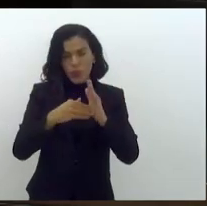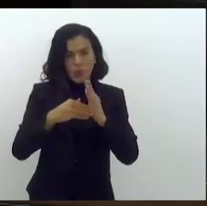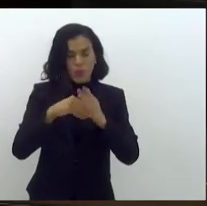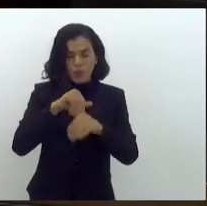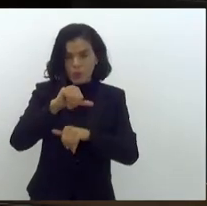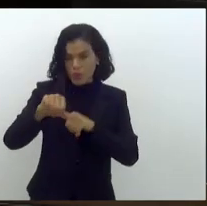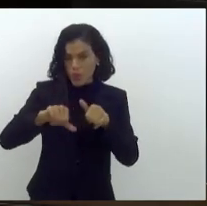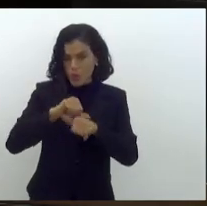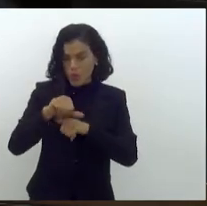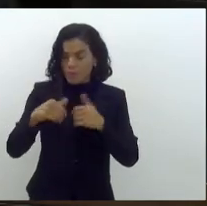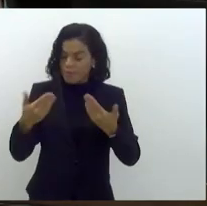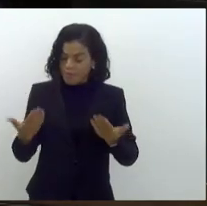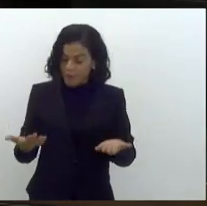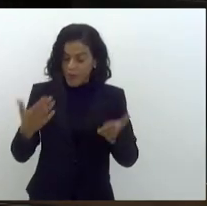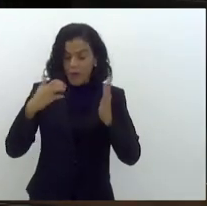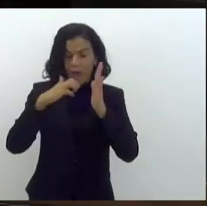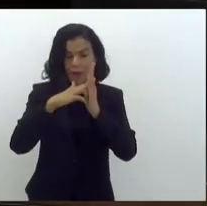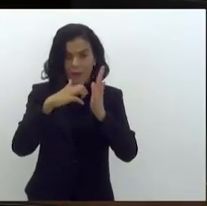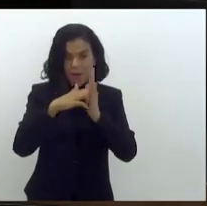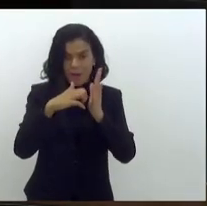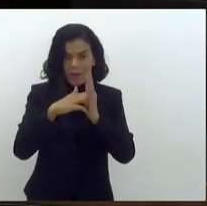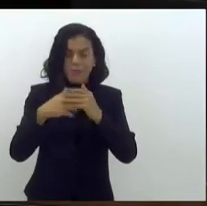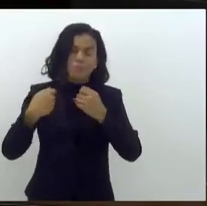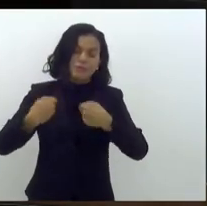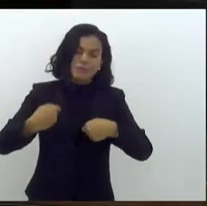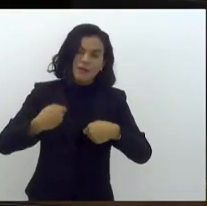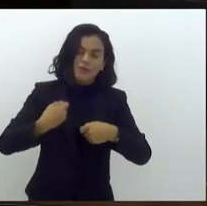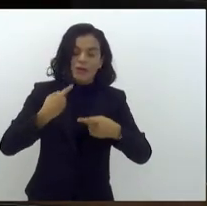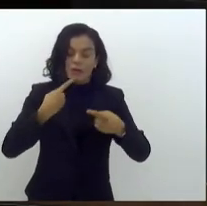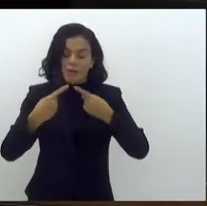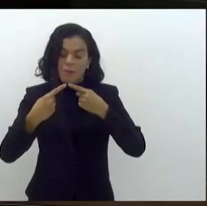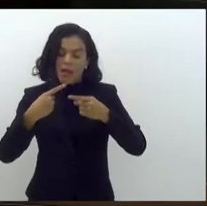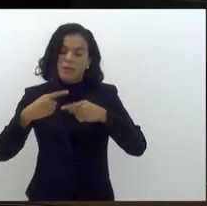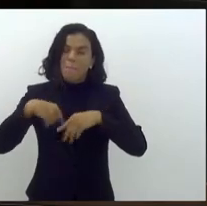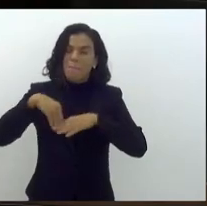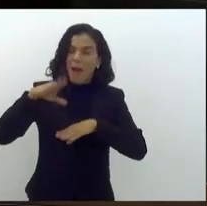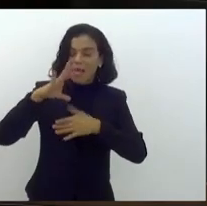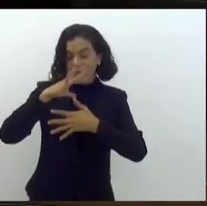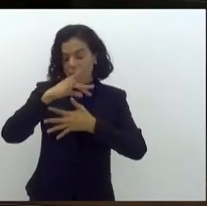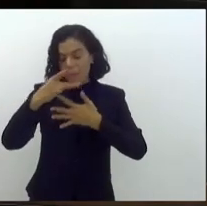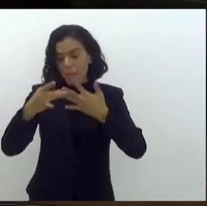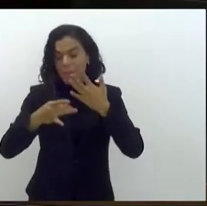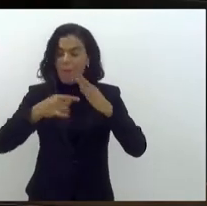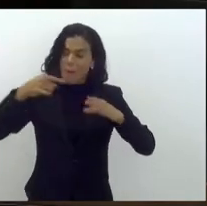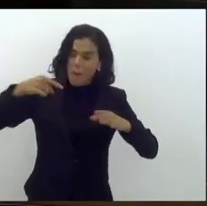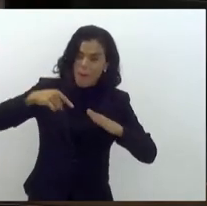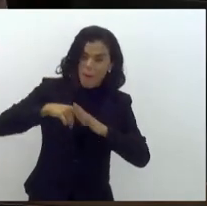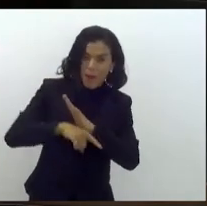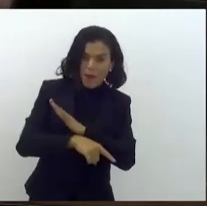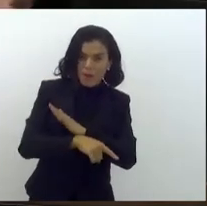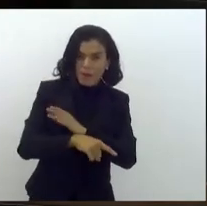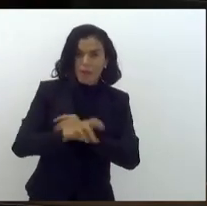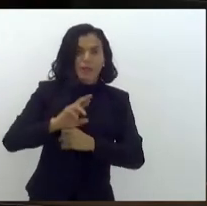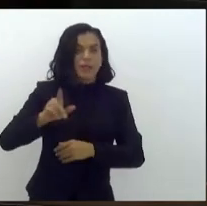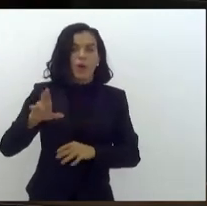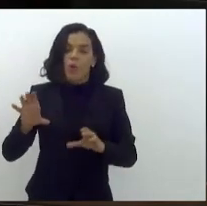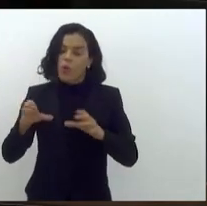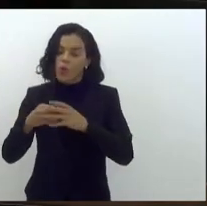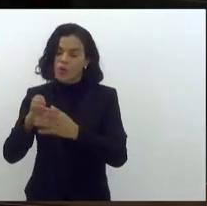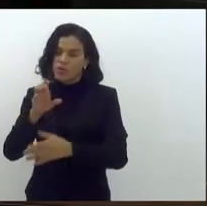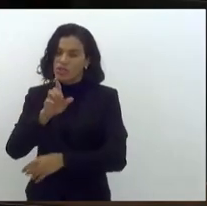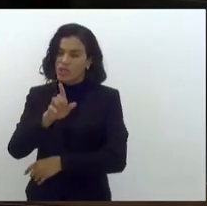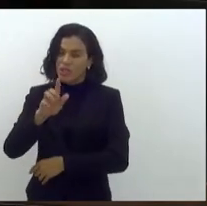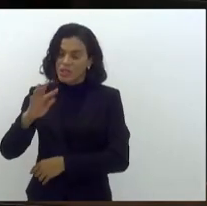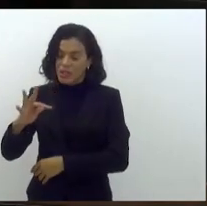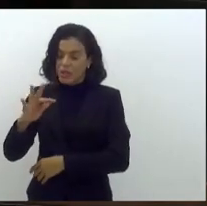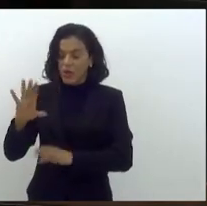que se esperaria é que a câmara tivesse feito um debate mais aprofundado por meio das comissões e não o grupo de trabalho né